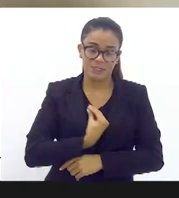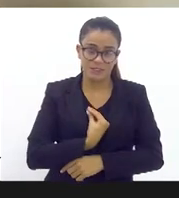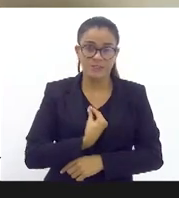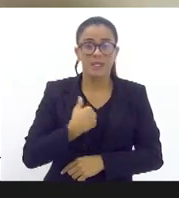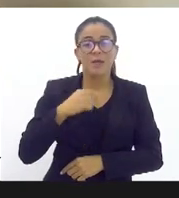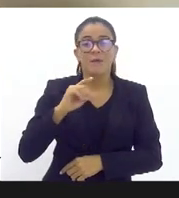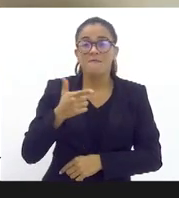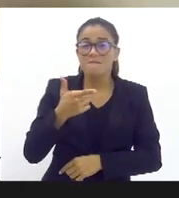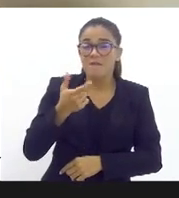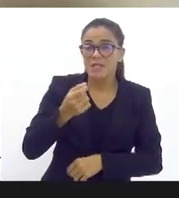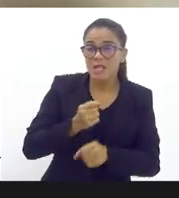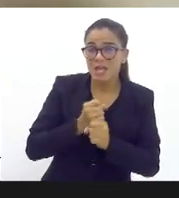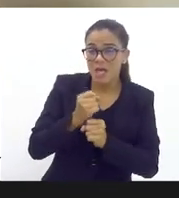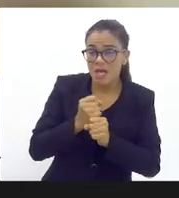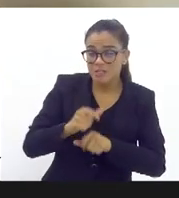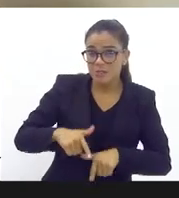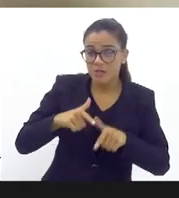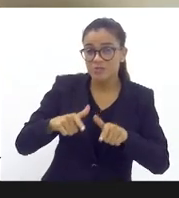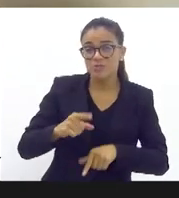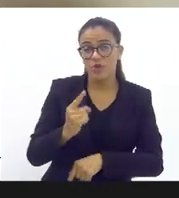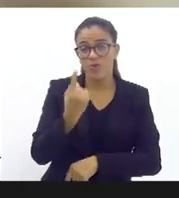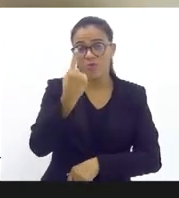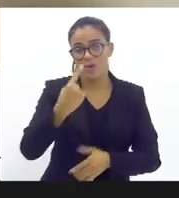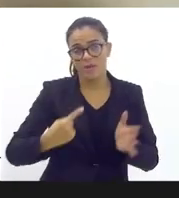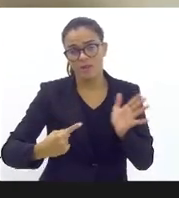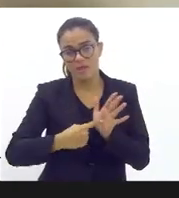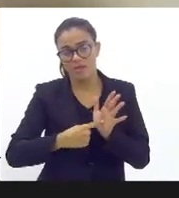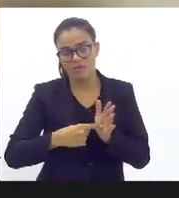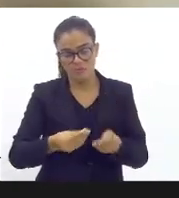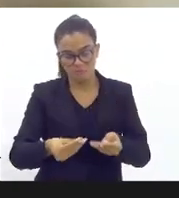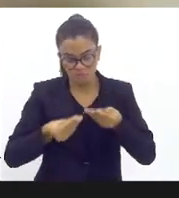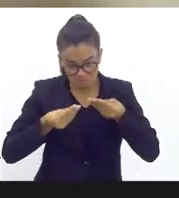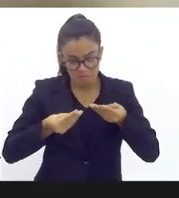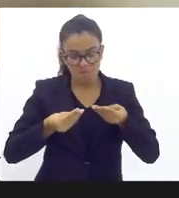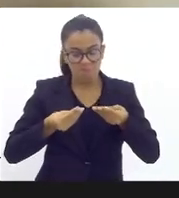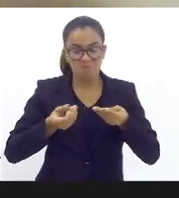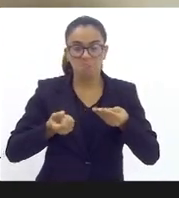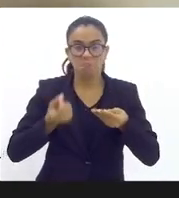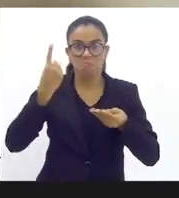eu só recebi uma denúncia. E como